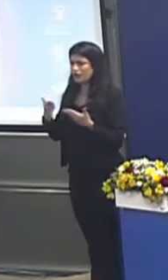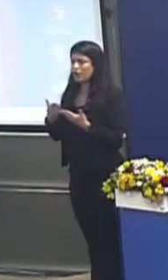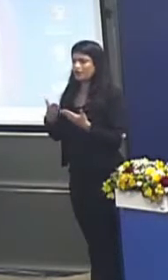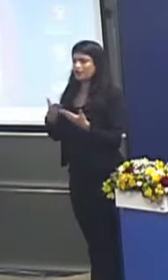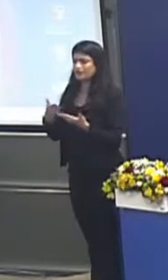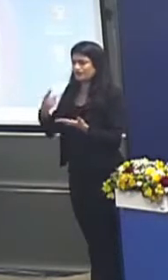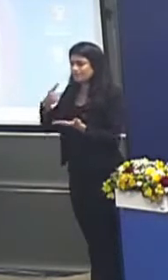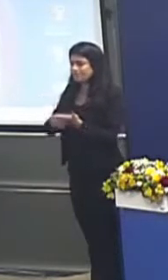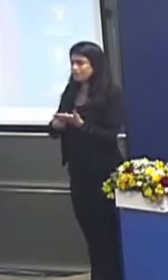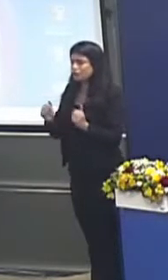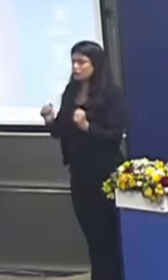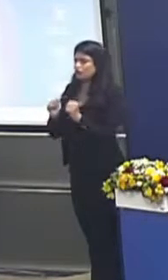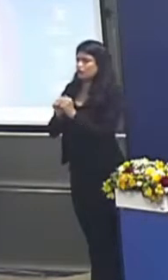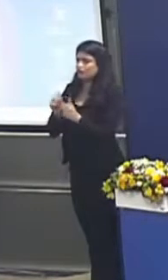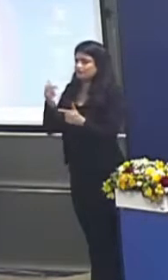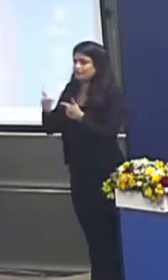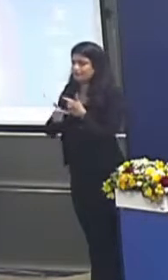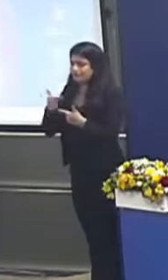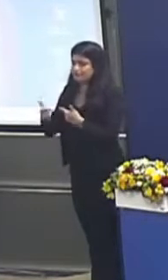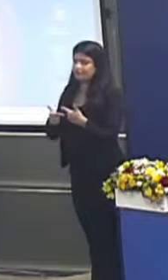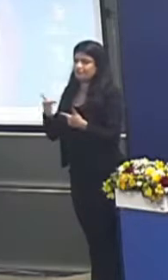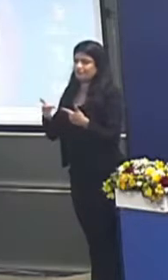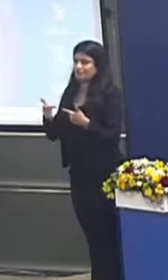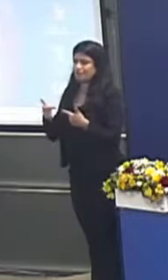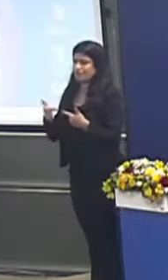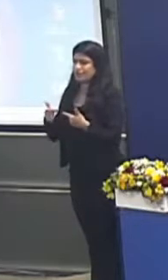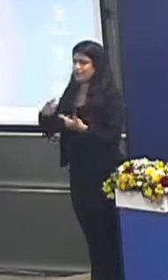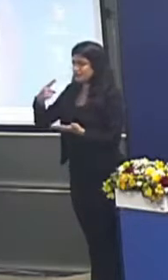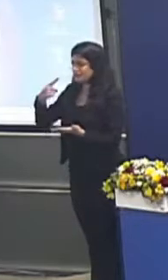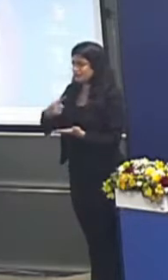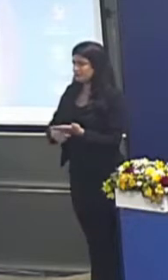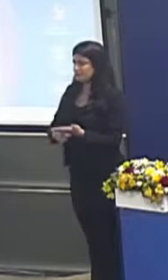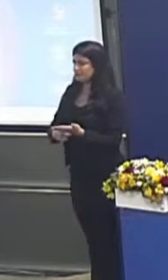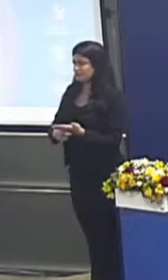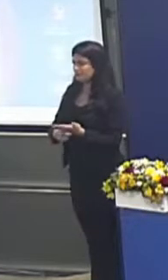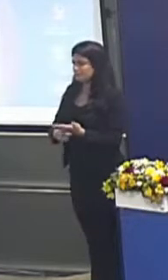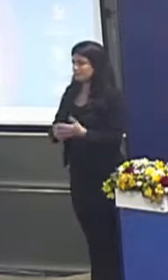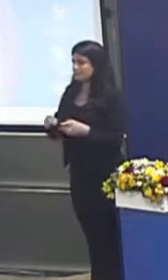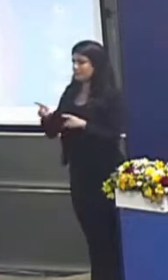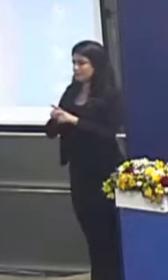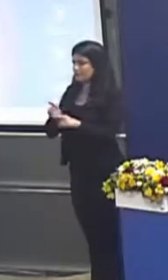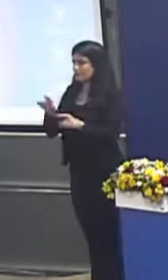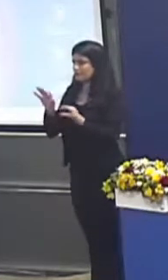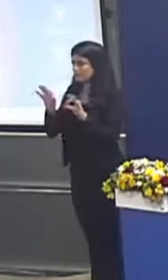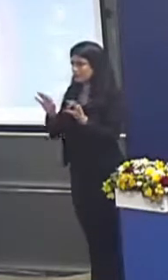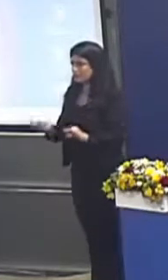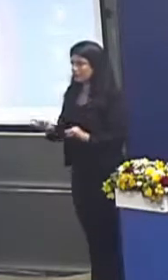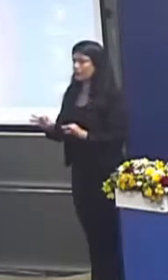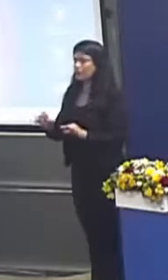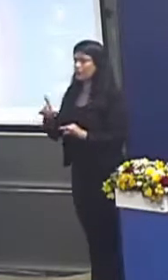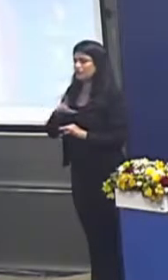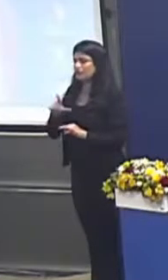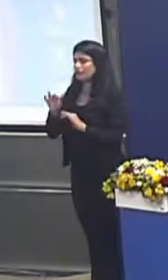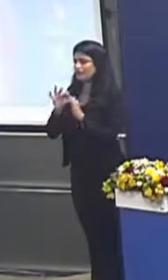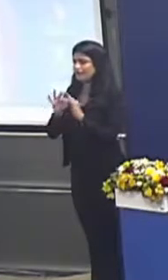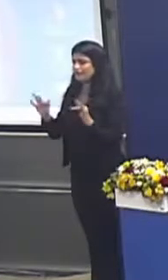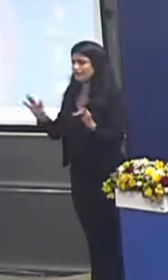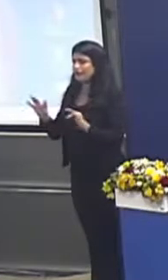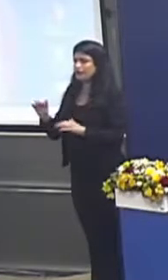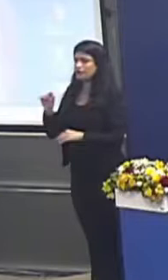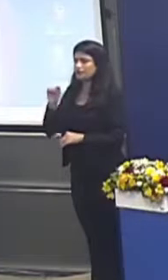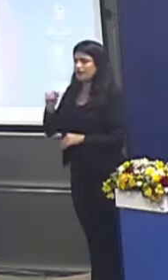para esse serviço, para esse trabalho, para essa missão. E eu tenho certeza, e aí parafraseando meu